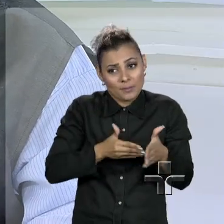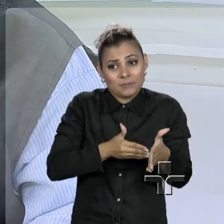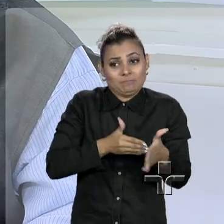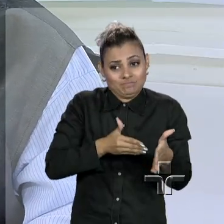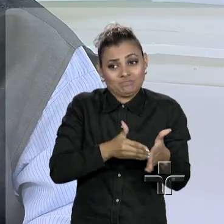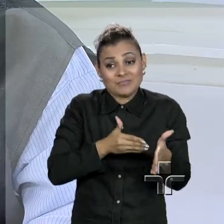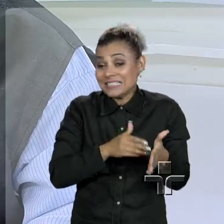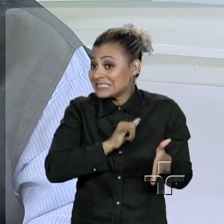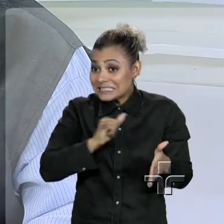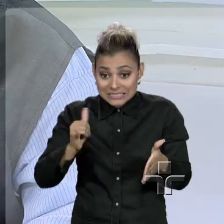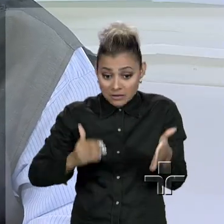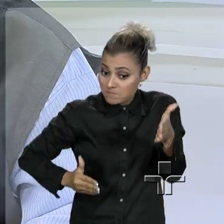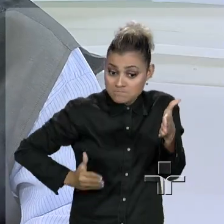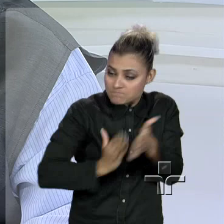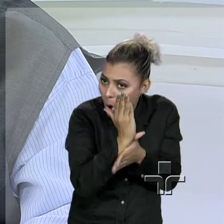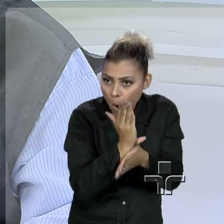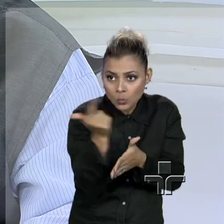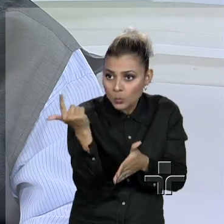não for